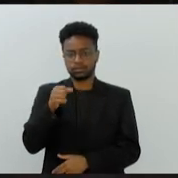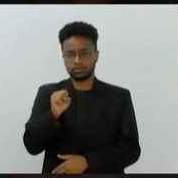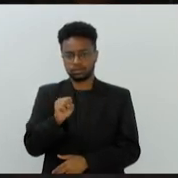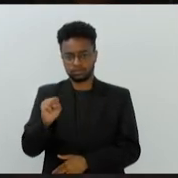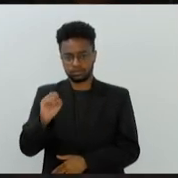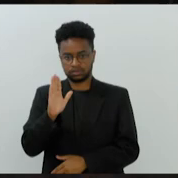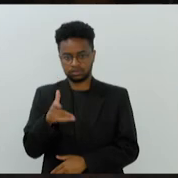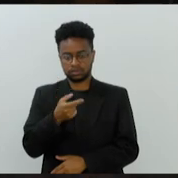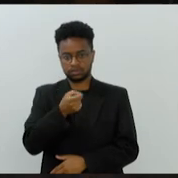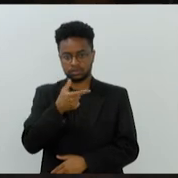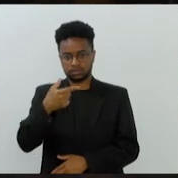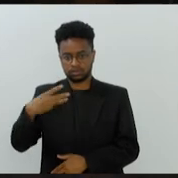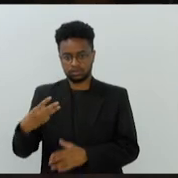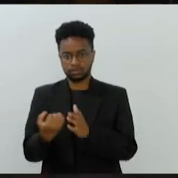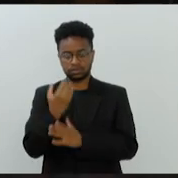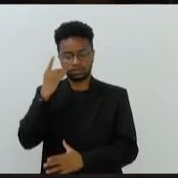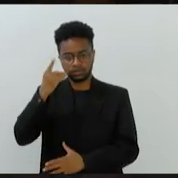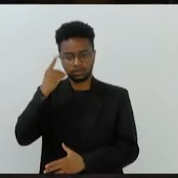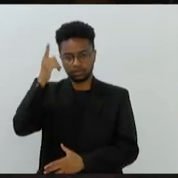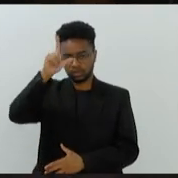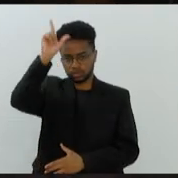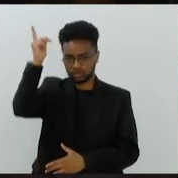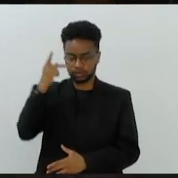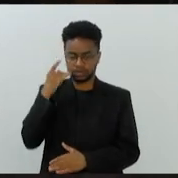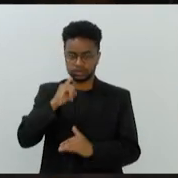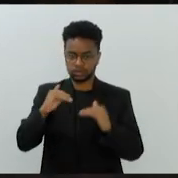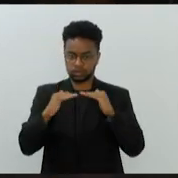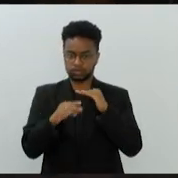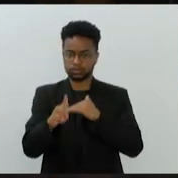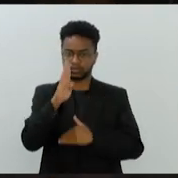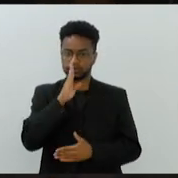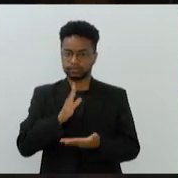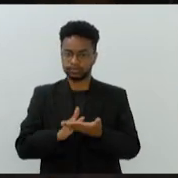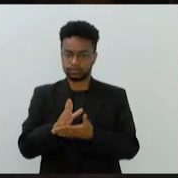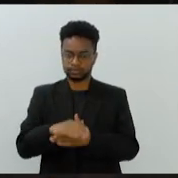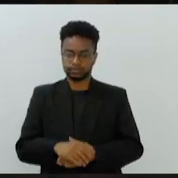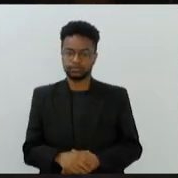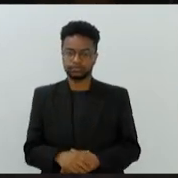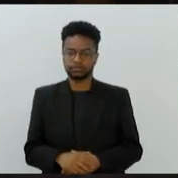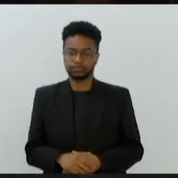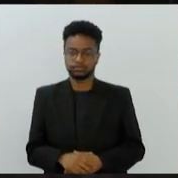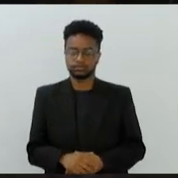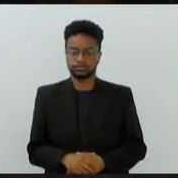2.788, de 23, deputado Luiz Paulo. Os senhores que aprovam, permaneçam como estão? Aprovado.